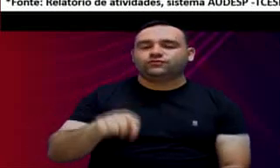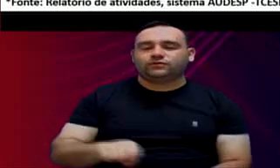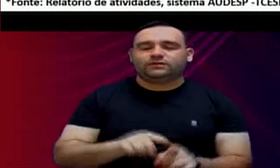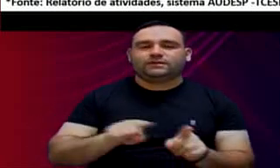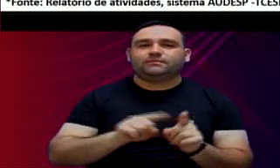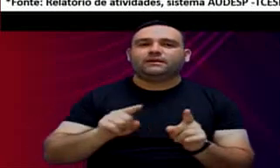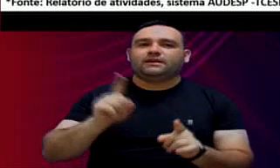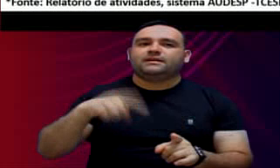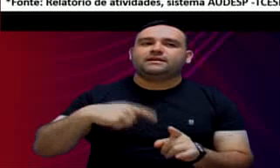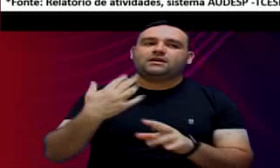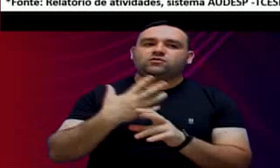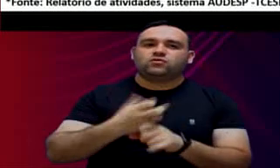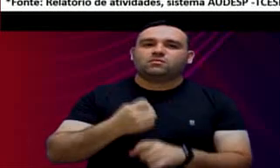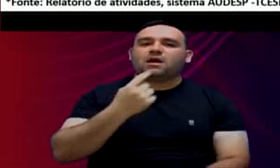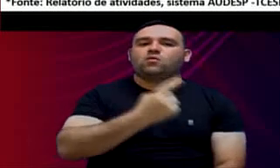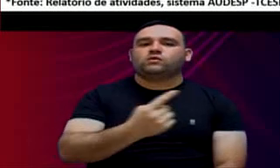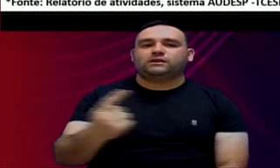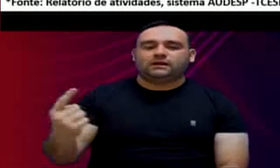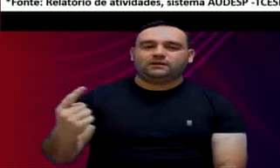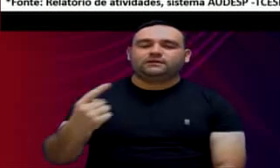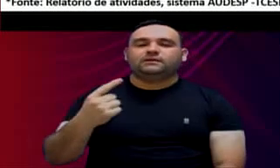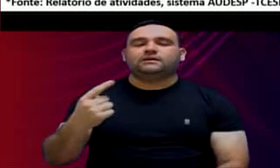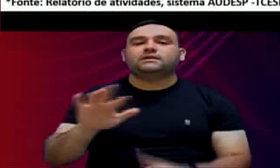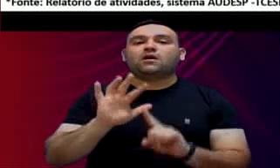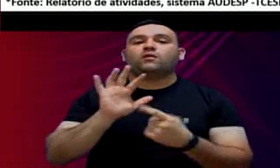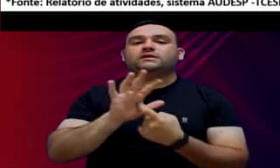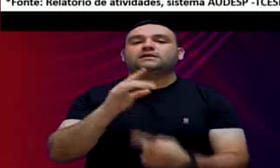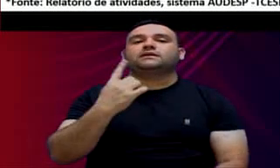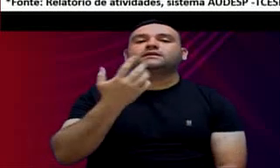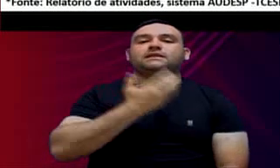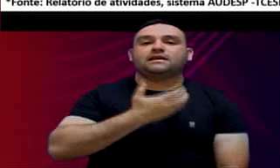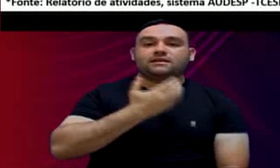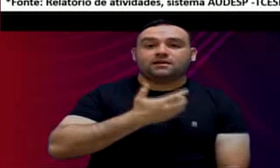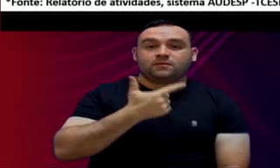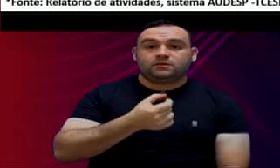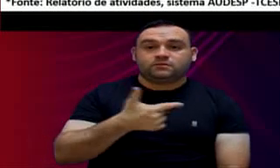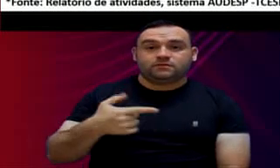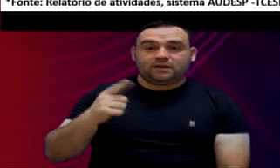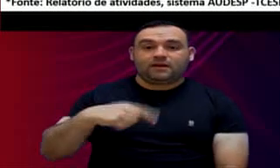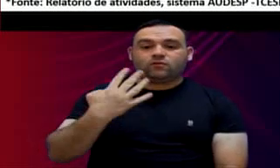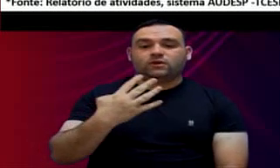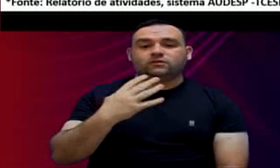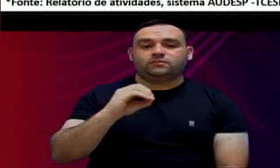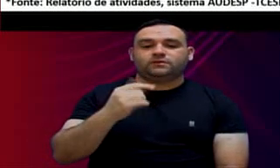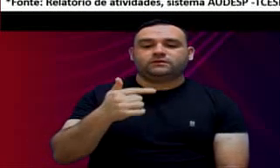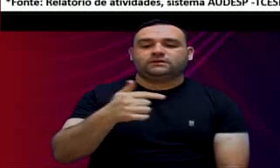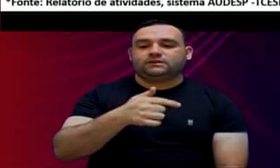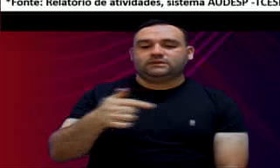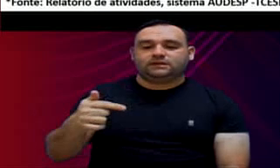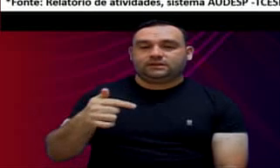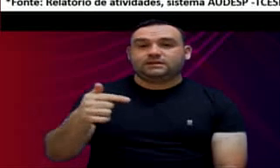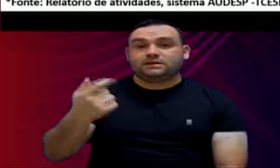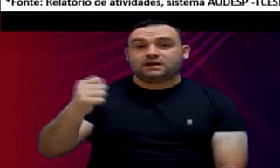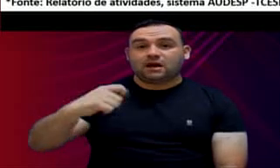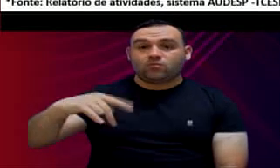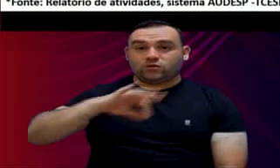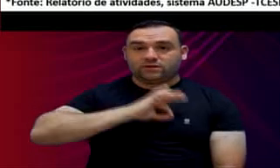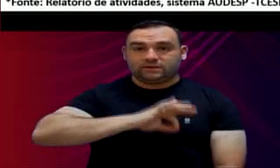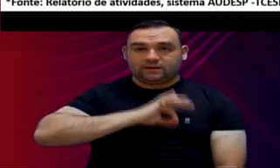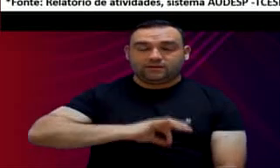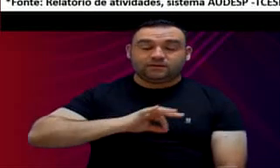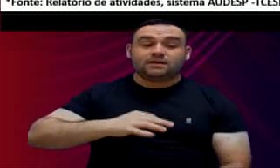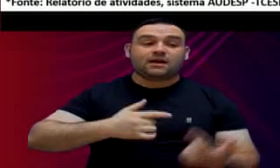em números absolutos por unidade 2022 são 4.077 aposentados